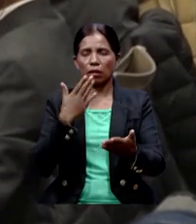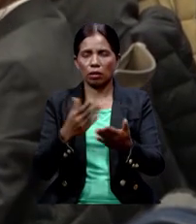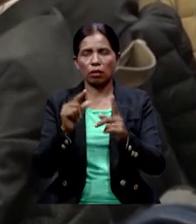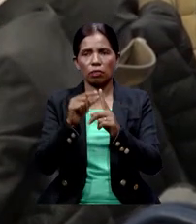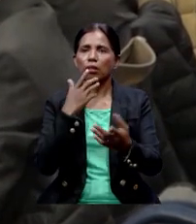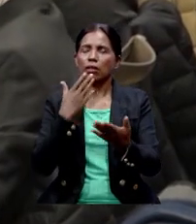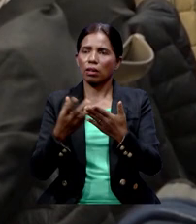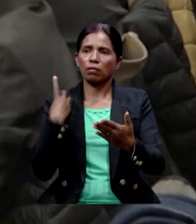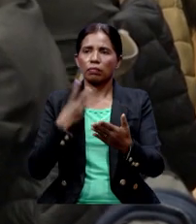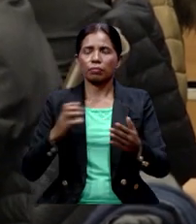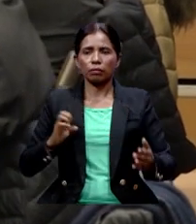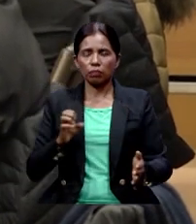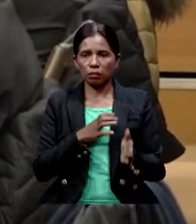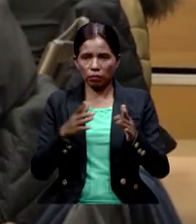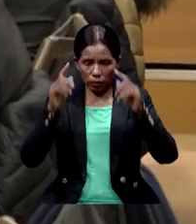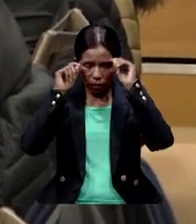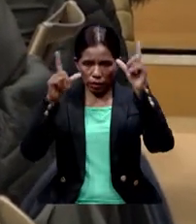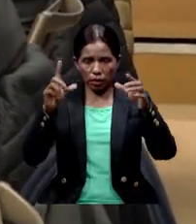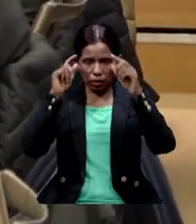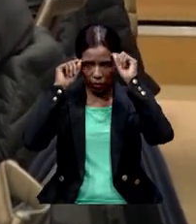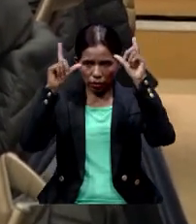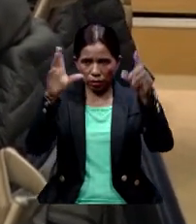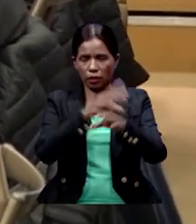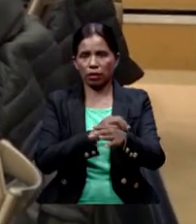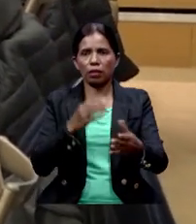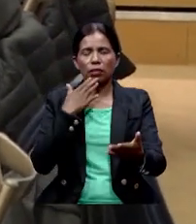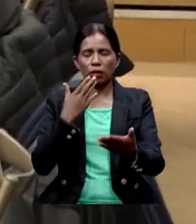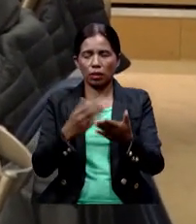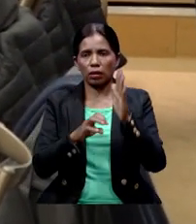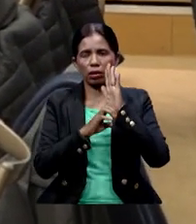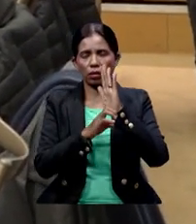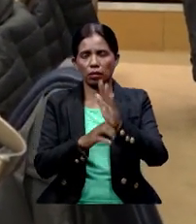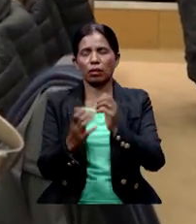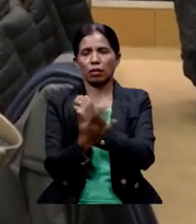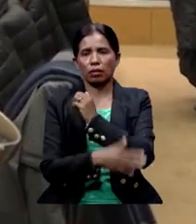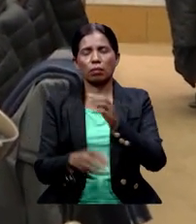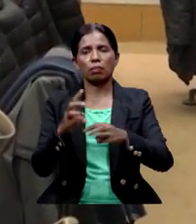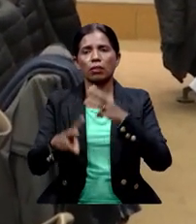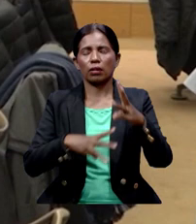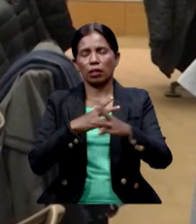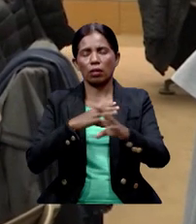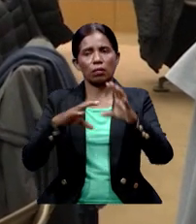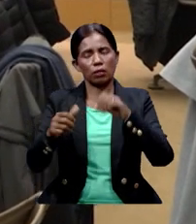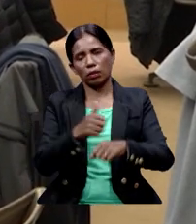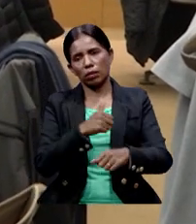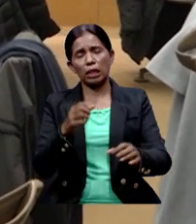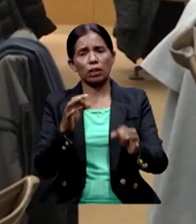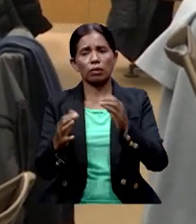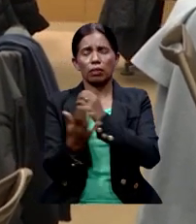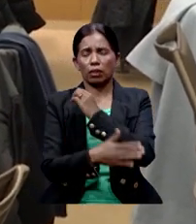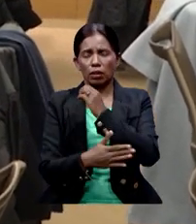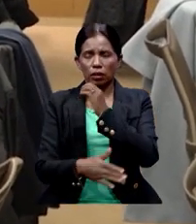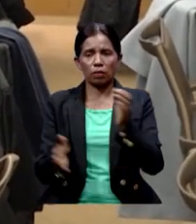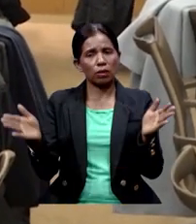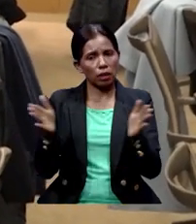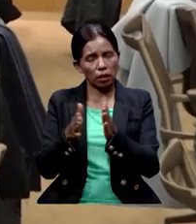Embaixadora Timor-Leste de Genebra Teten, Timor-Leste a todo exemplo dia ba na São membro organização mundial comércio selo também mais que na São Frásil, mas